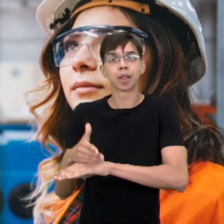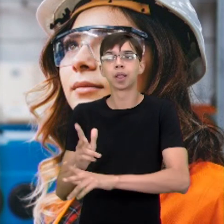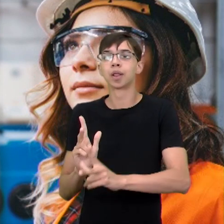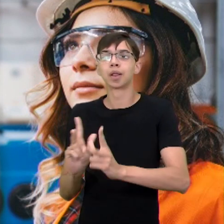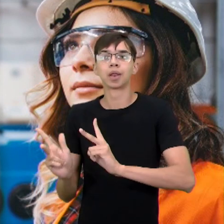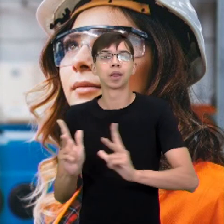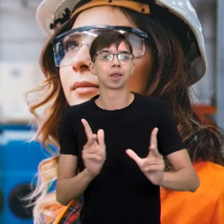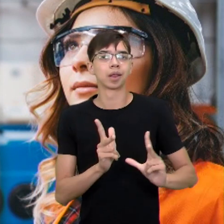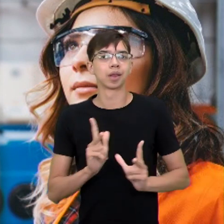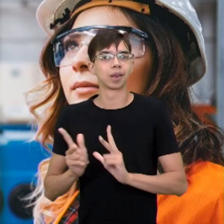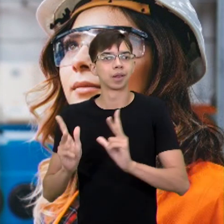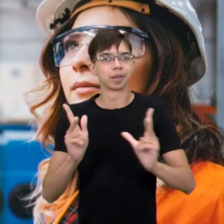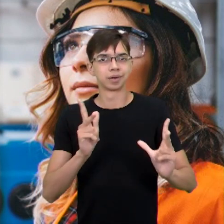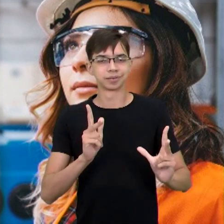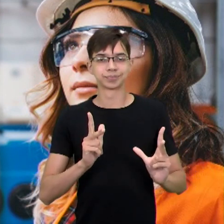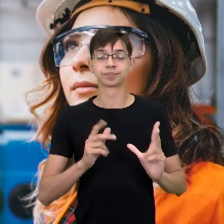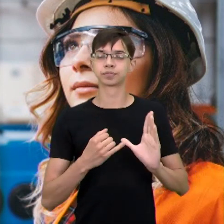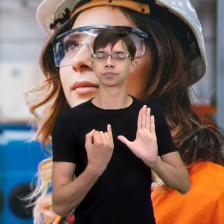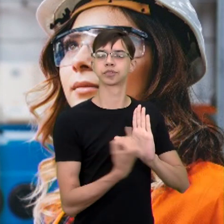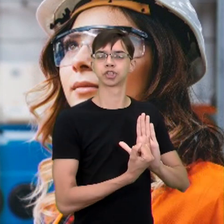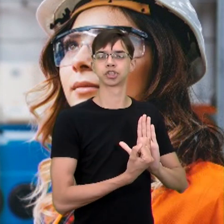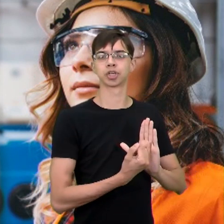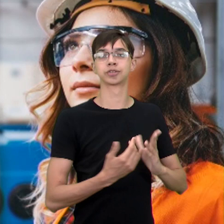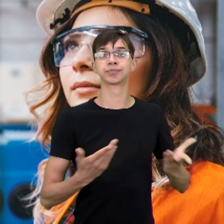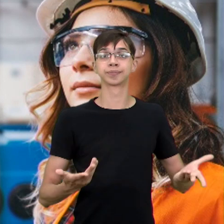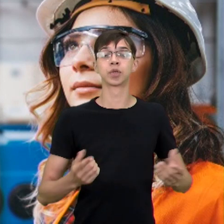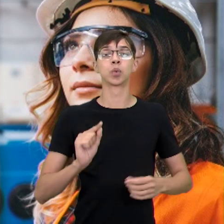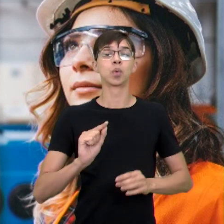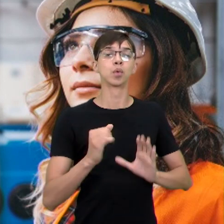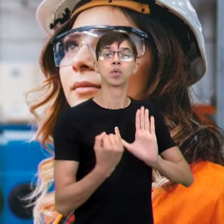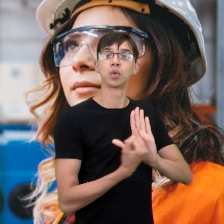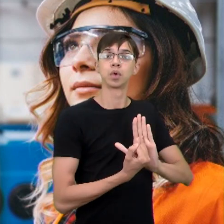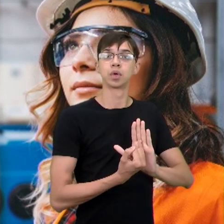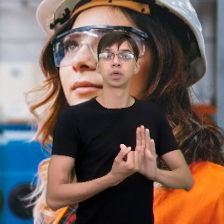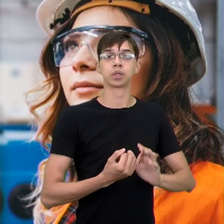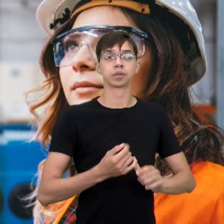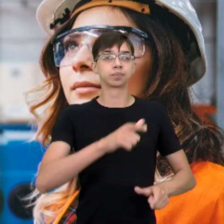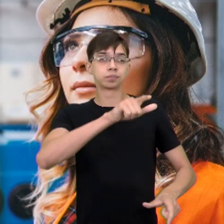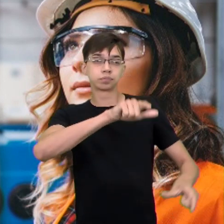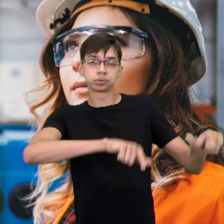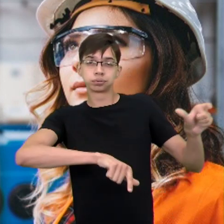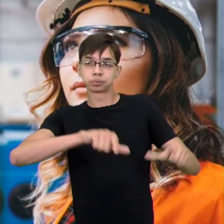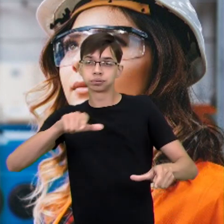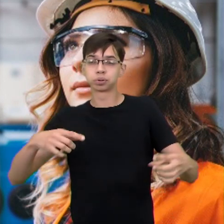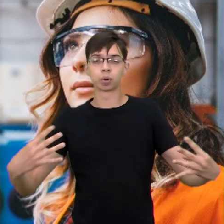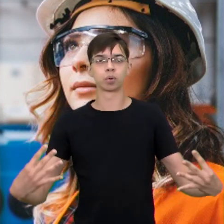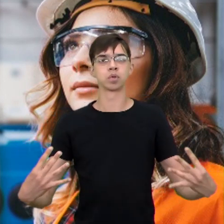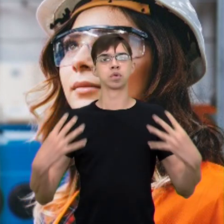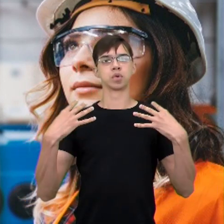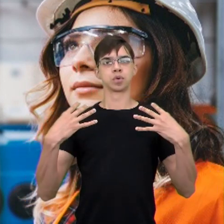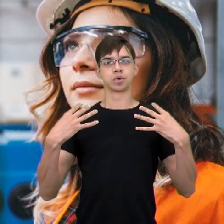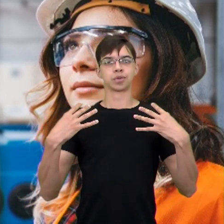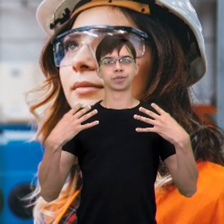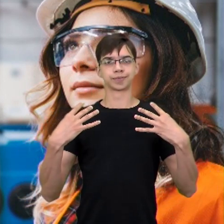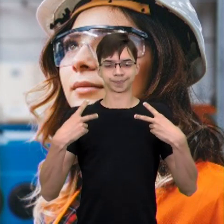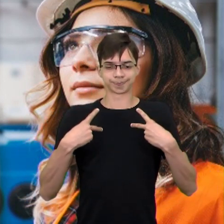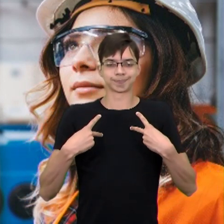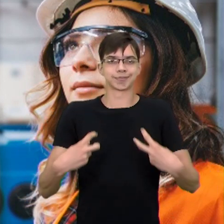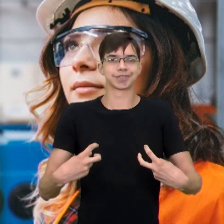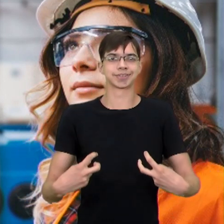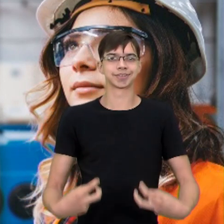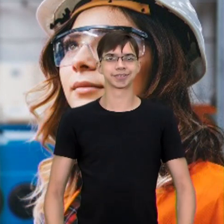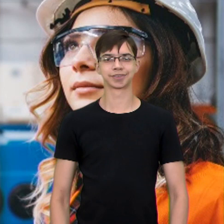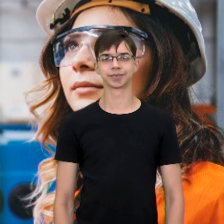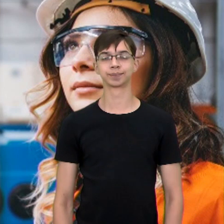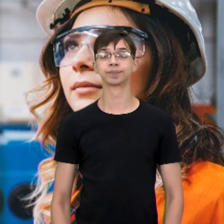identidade gera a visão que a gente tem de mundo. Então, todas essas fases de processo da construção da nossa identidade,